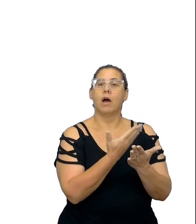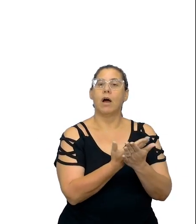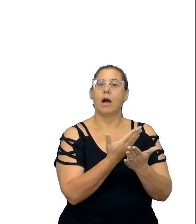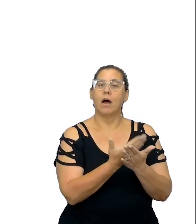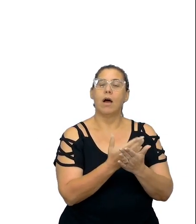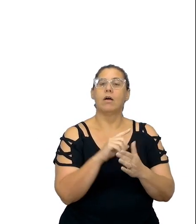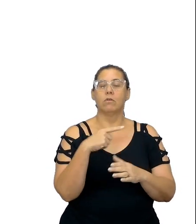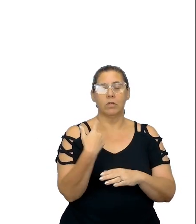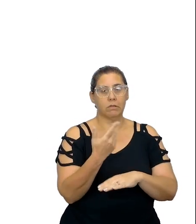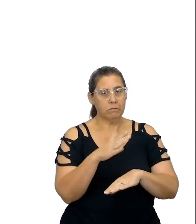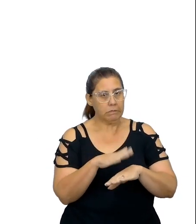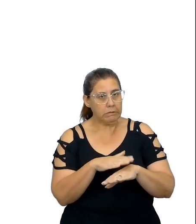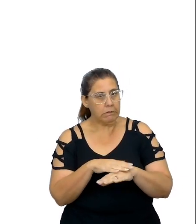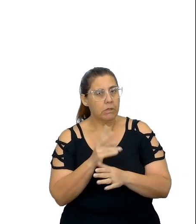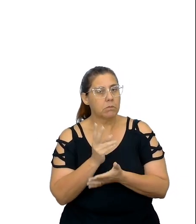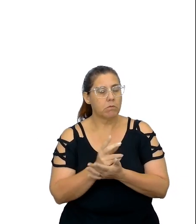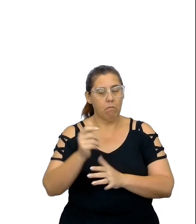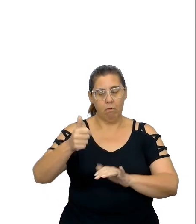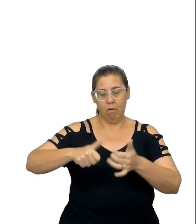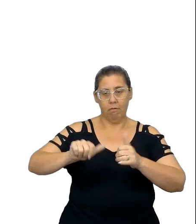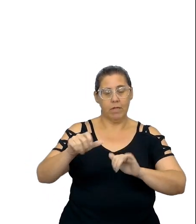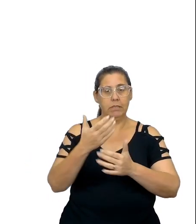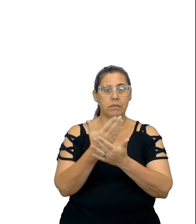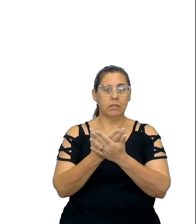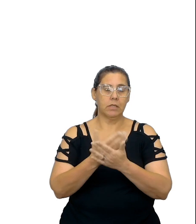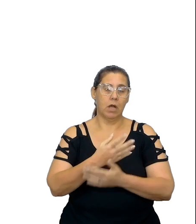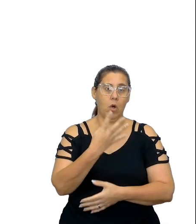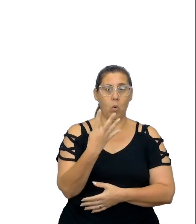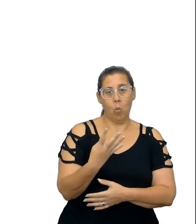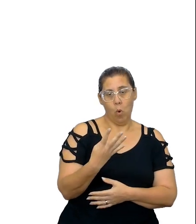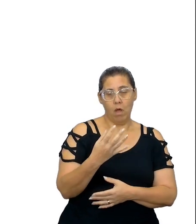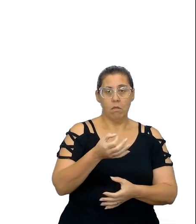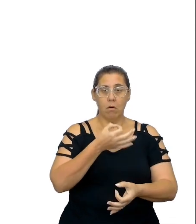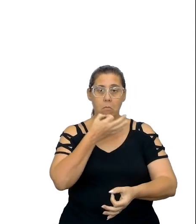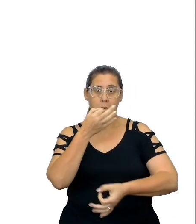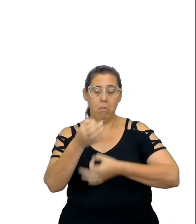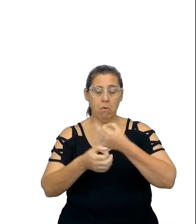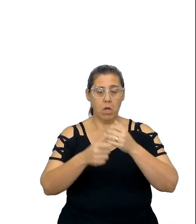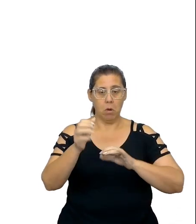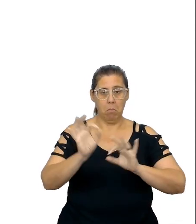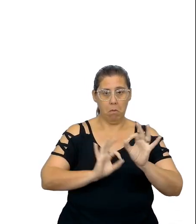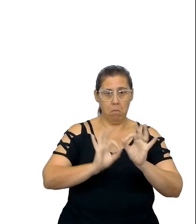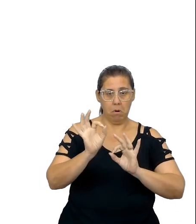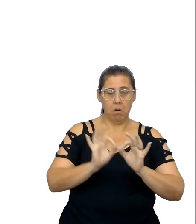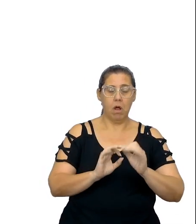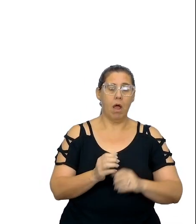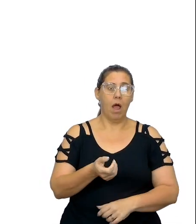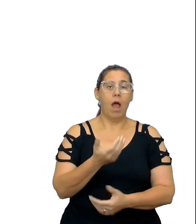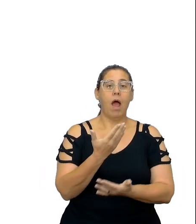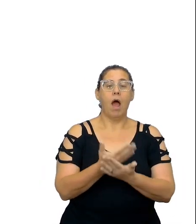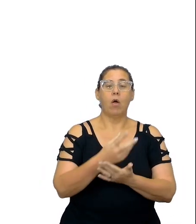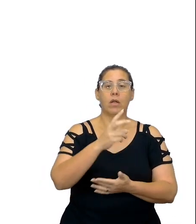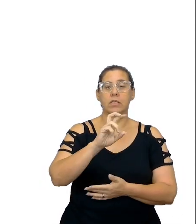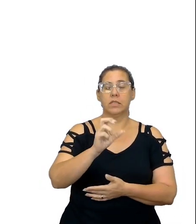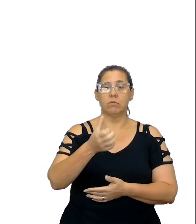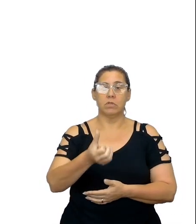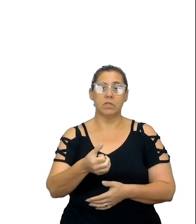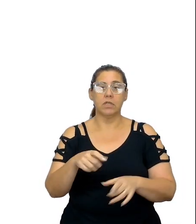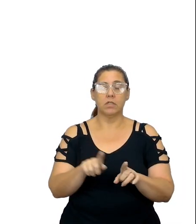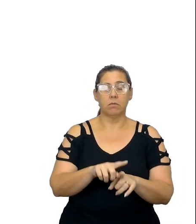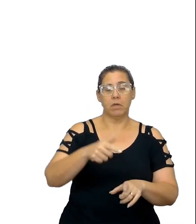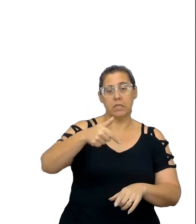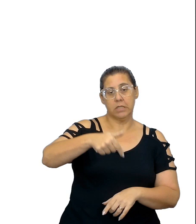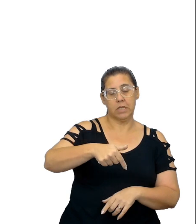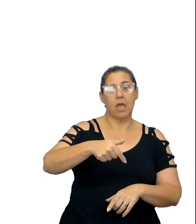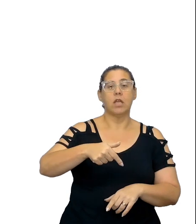como nós sempre fazemos, e analisar as aulas 4, argumentação planejada, aulas 5 e 6, o debate, e a aula 7,